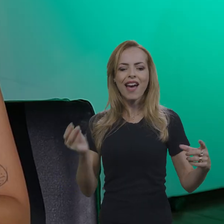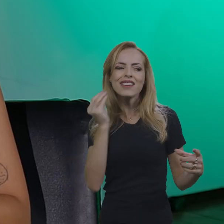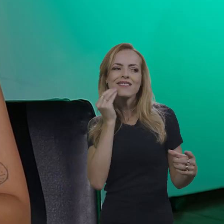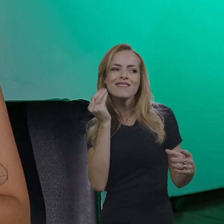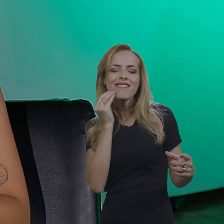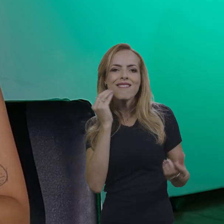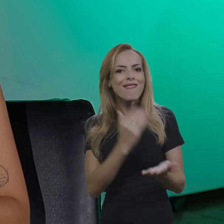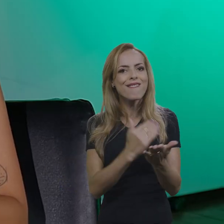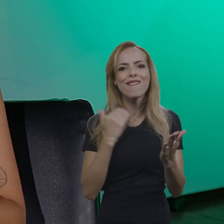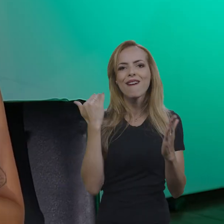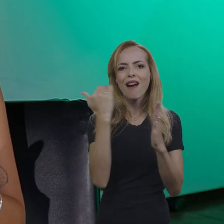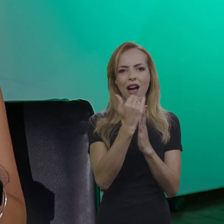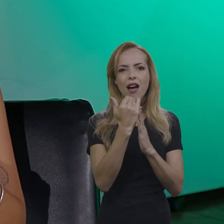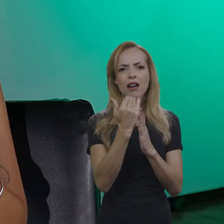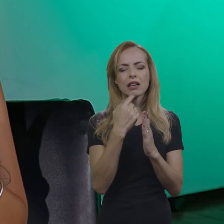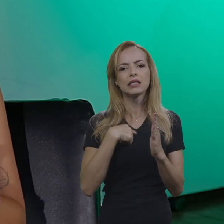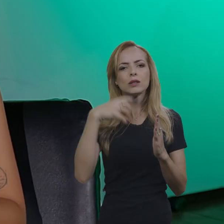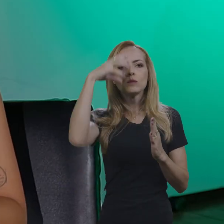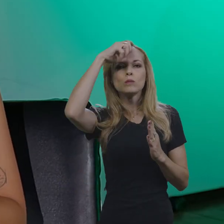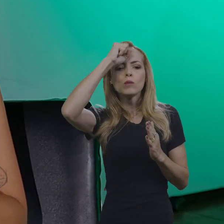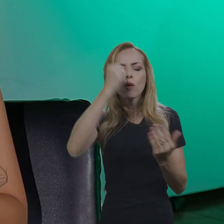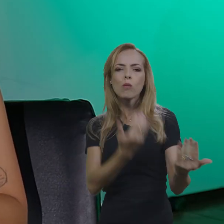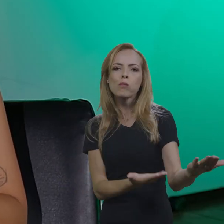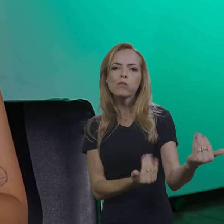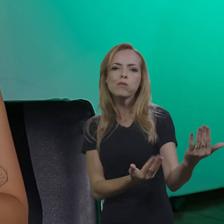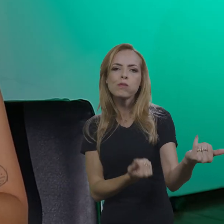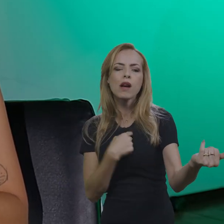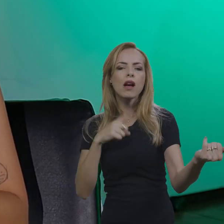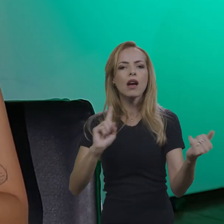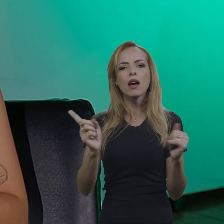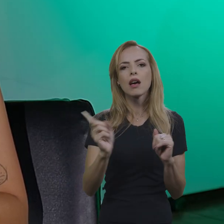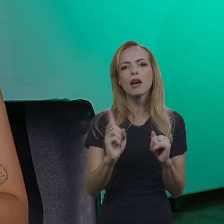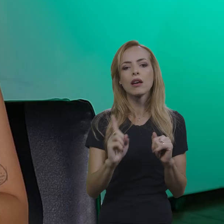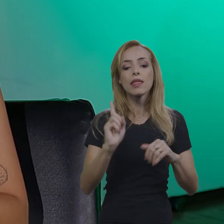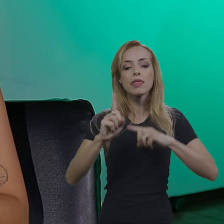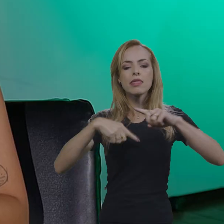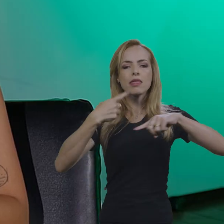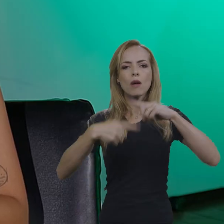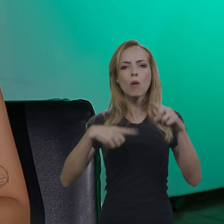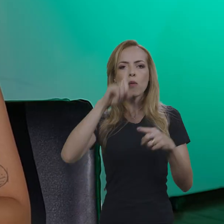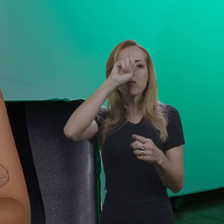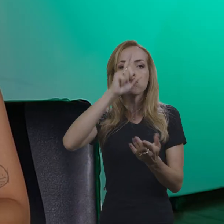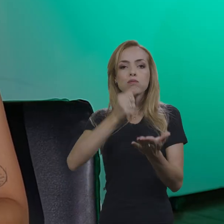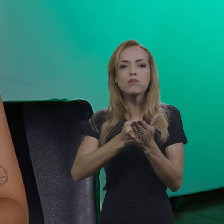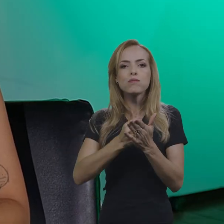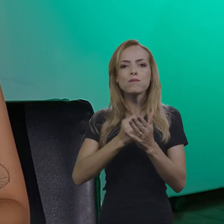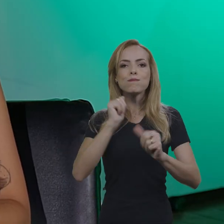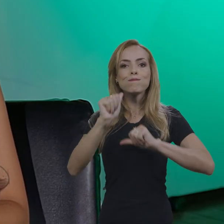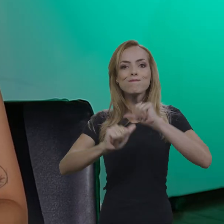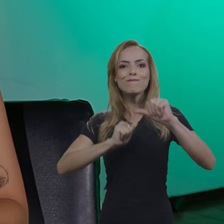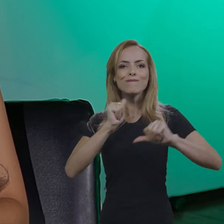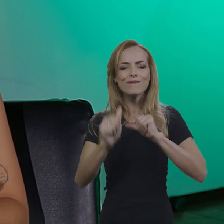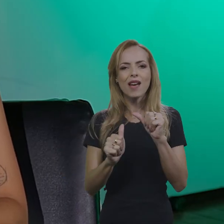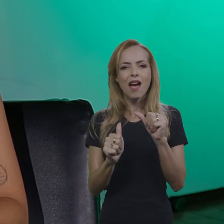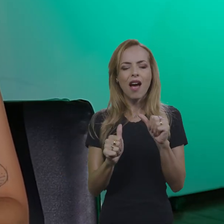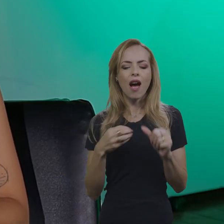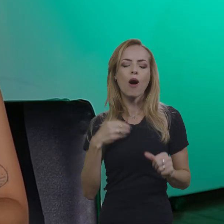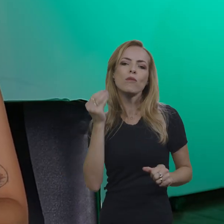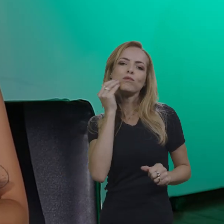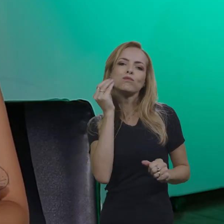oportunidade. Então, acabei não fazendo um jovem aprendiz mais por conta disso. Depois, eu tive a oportunidade de fazer um cursinho antes